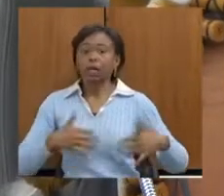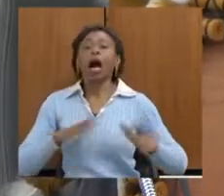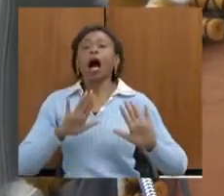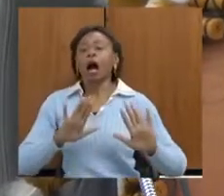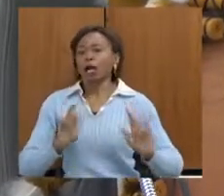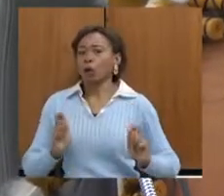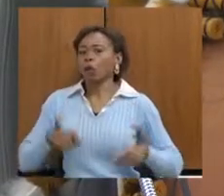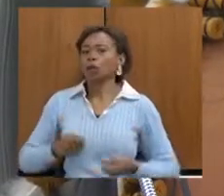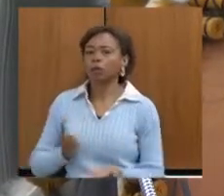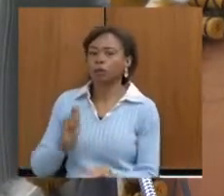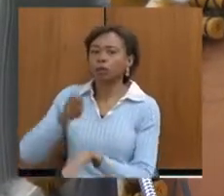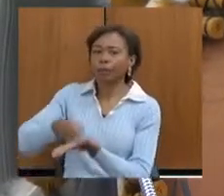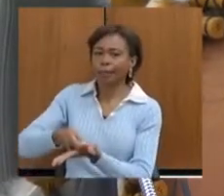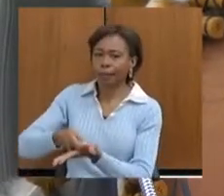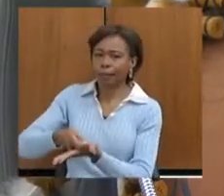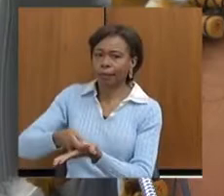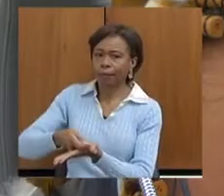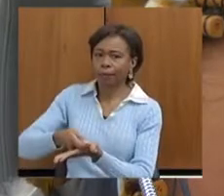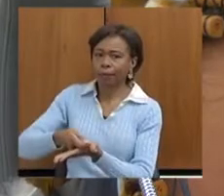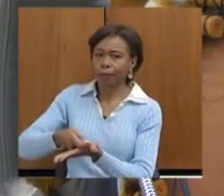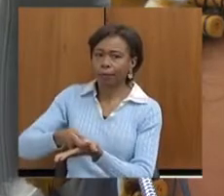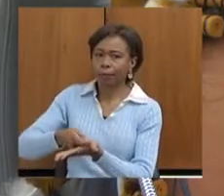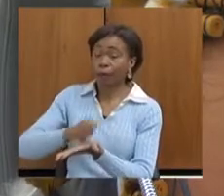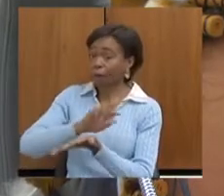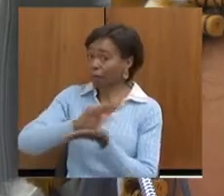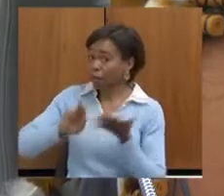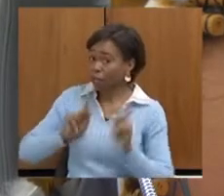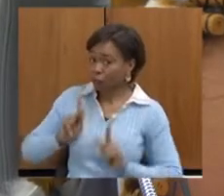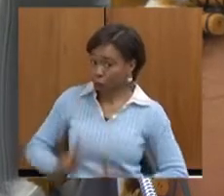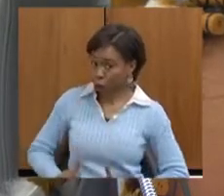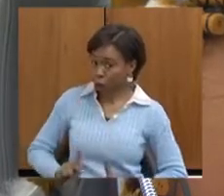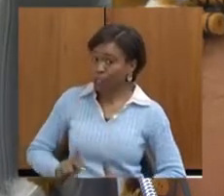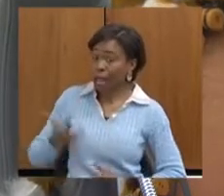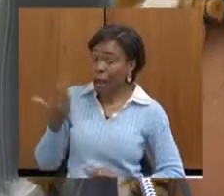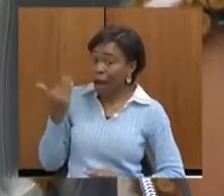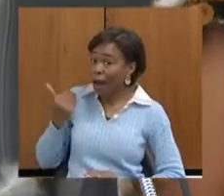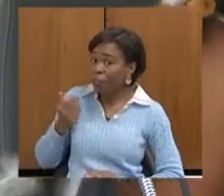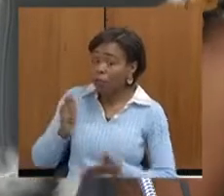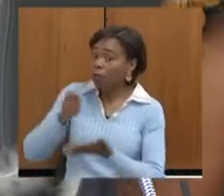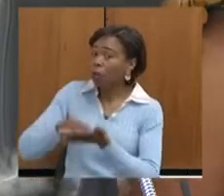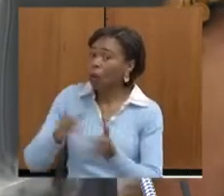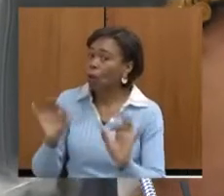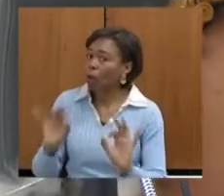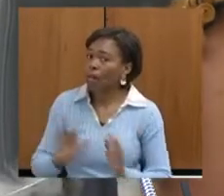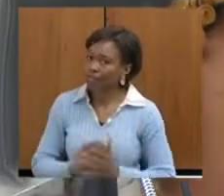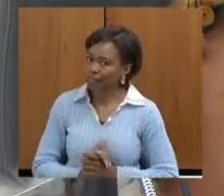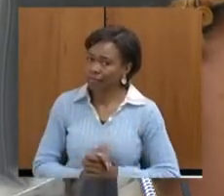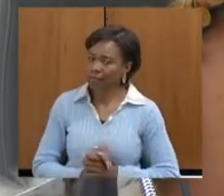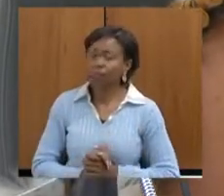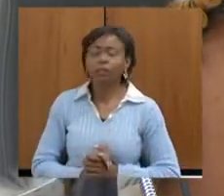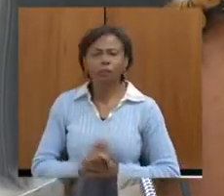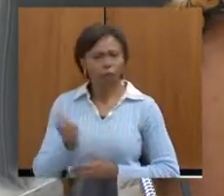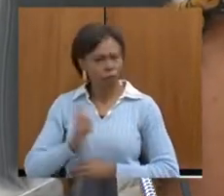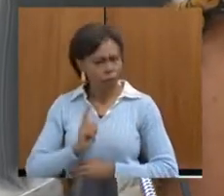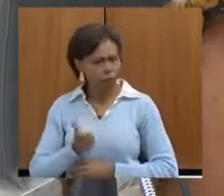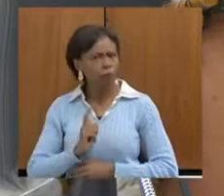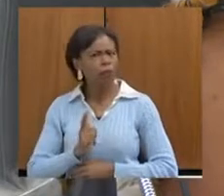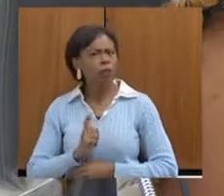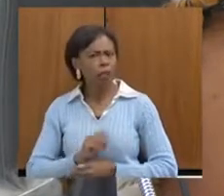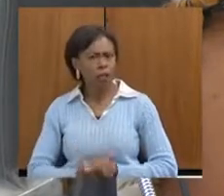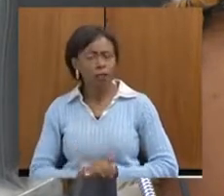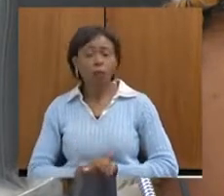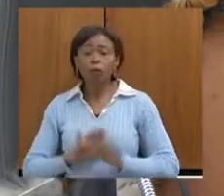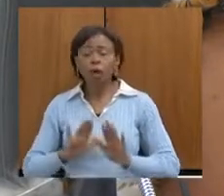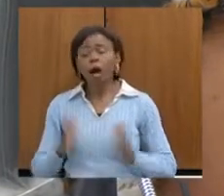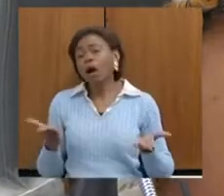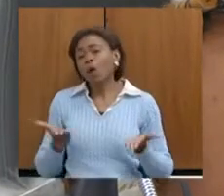pagamento para muita gente inclusive que não iria receber nada a tomar um aspecto aqui de alcance de muita gente né agora